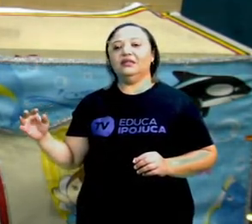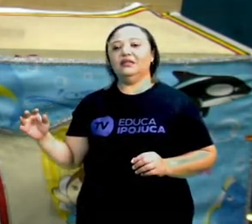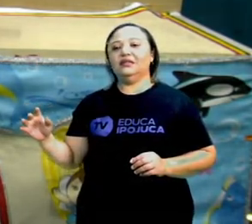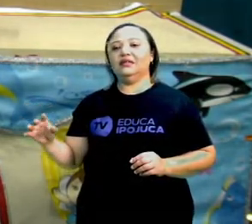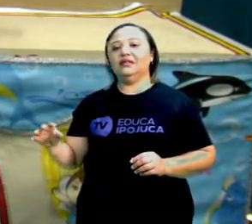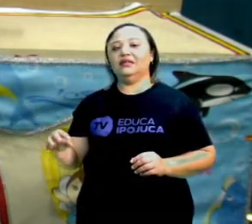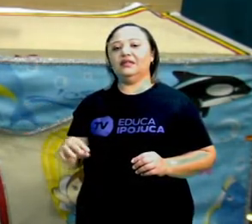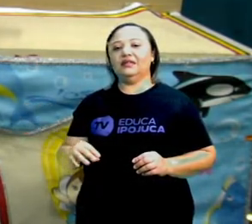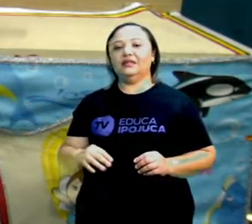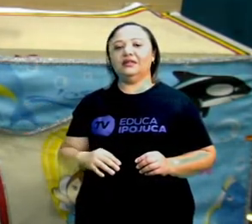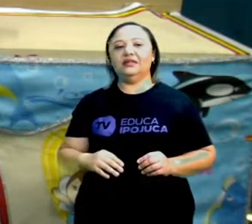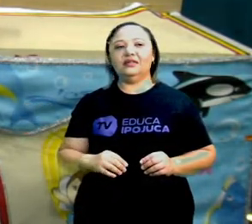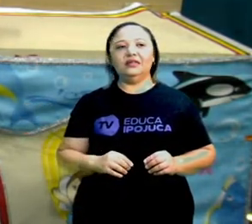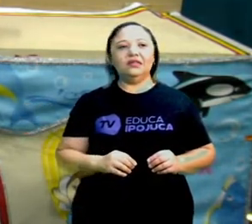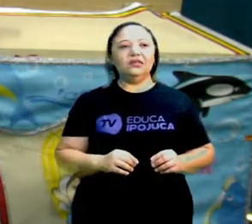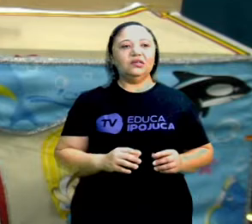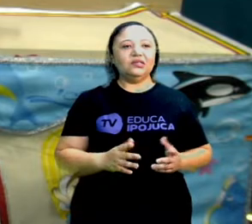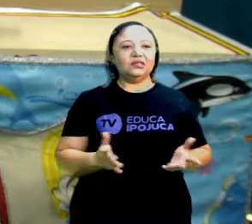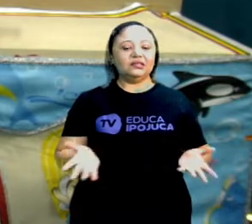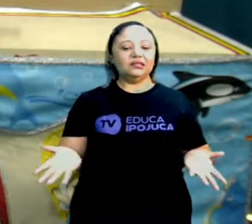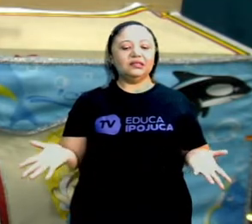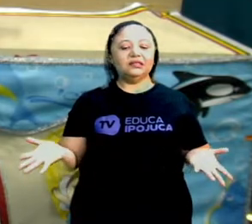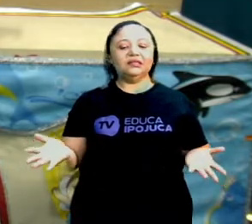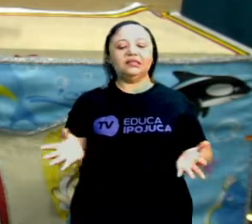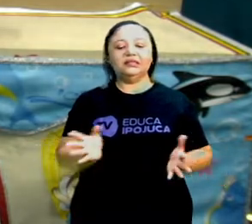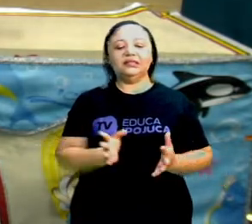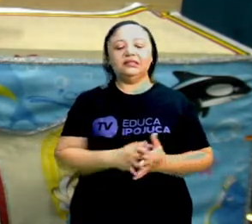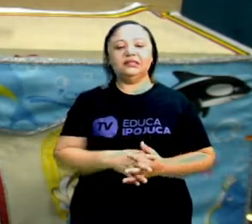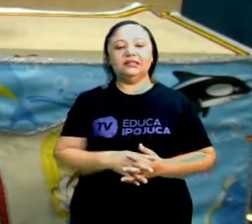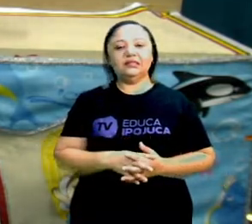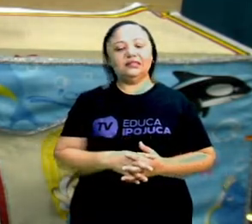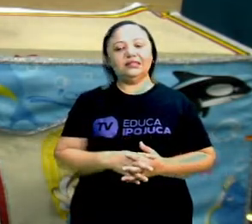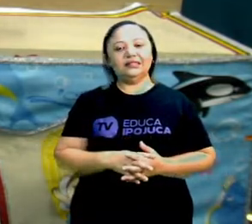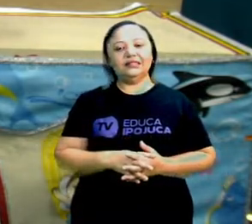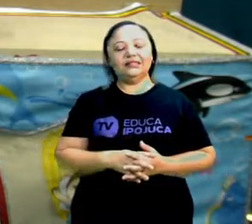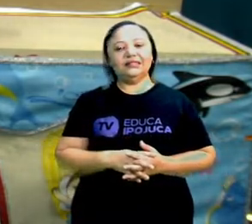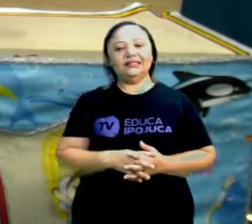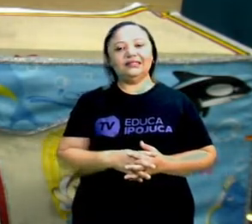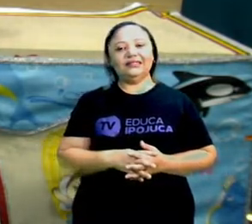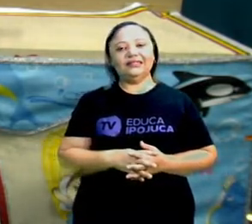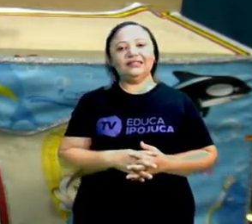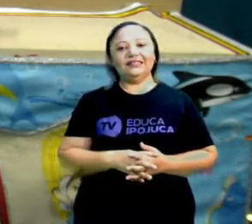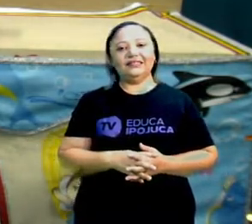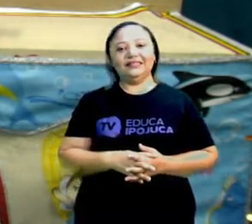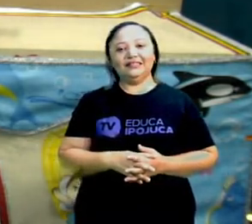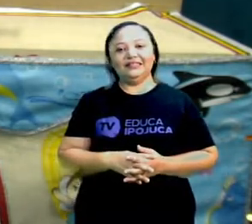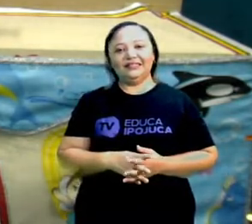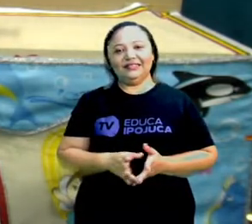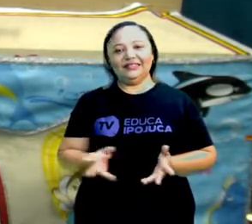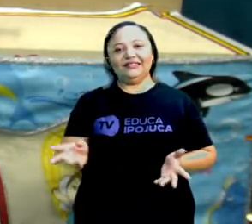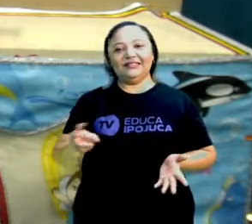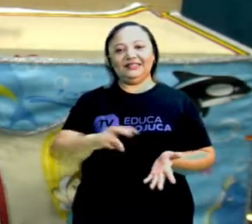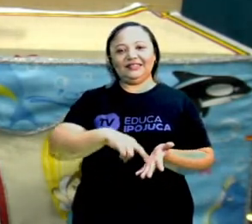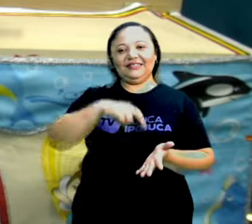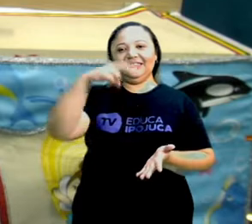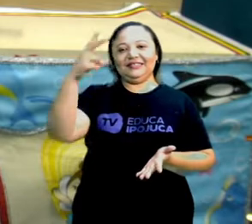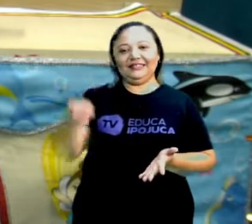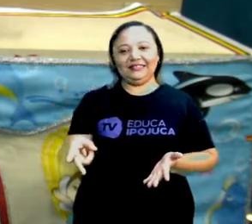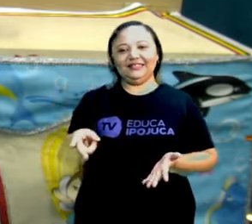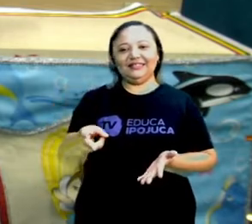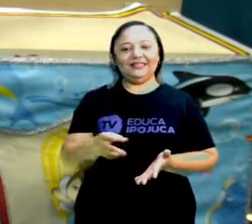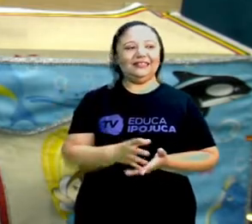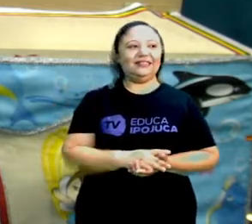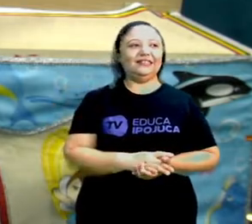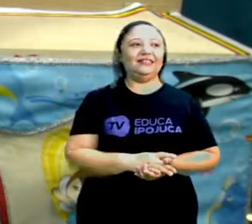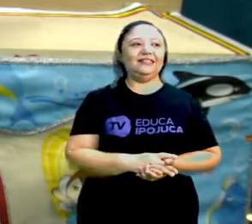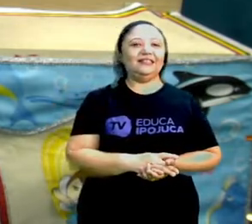lá. O escravo! Não, ela já tava com os cravos na mão. A cobra! A cobra, ela pulou por cima.